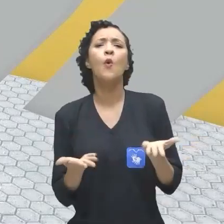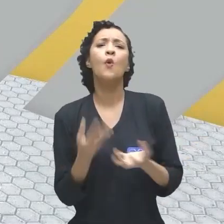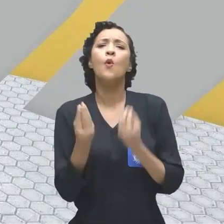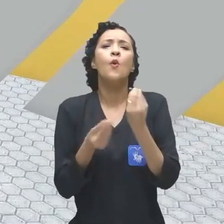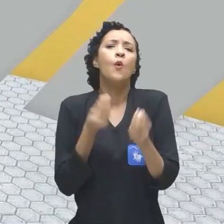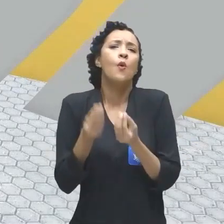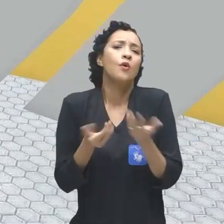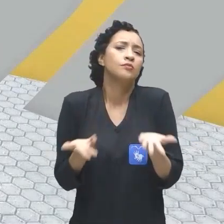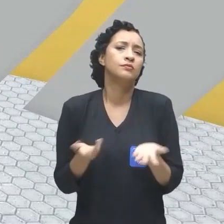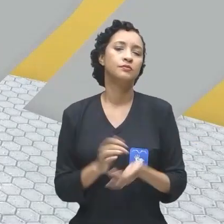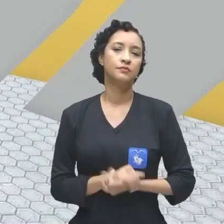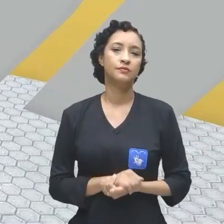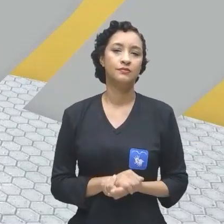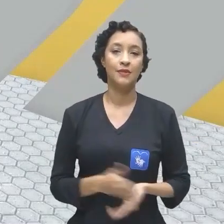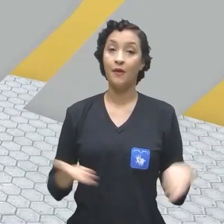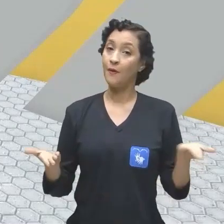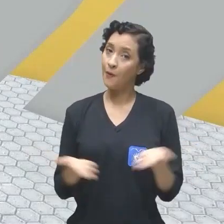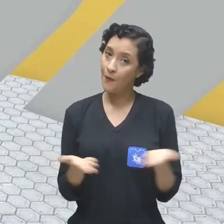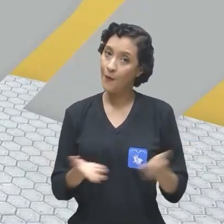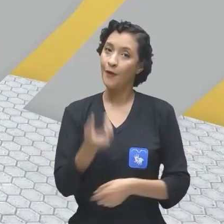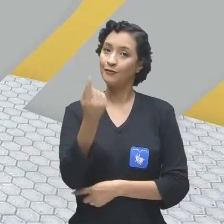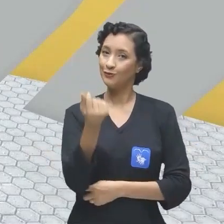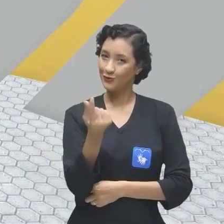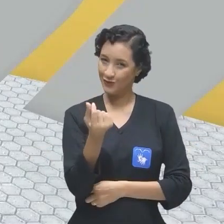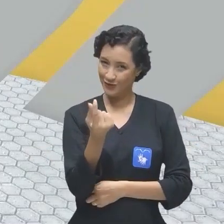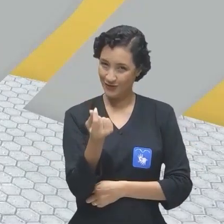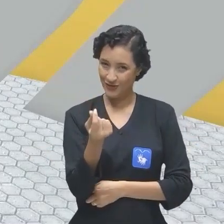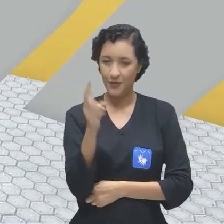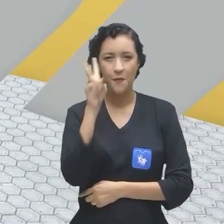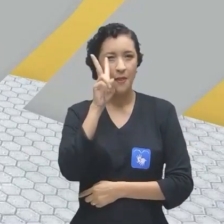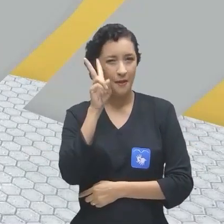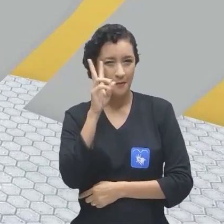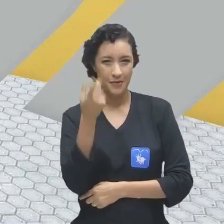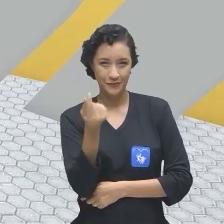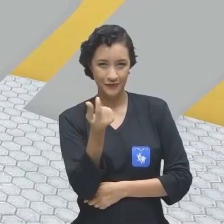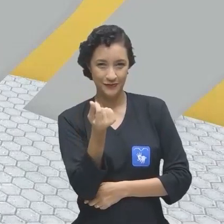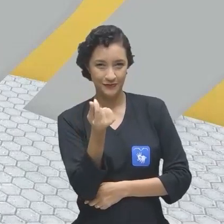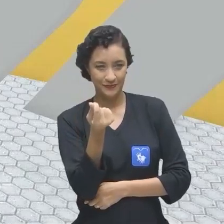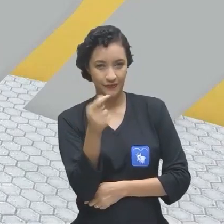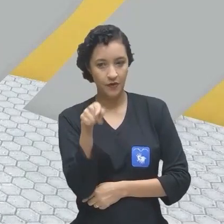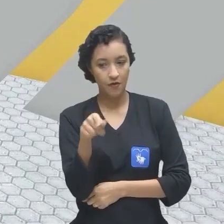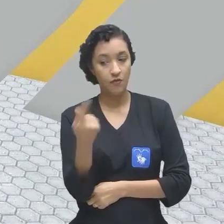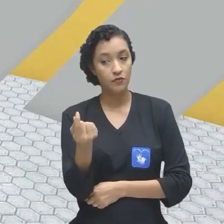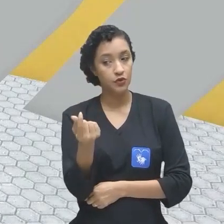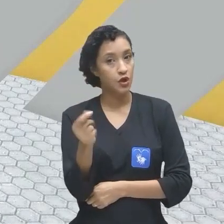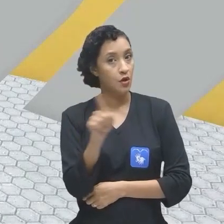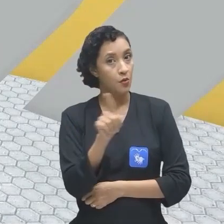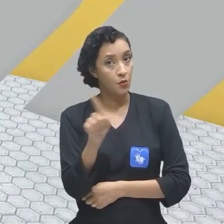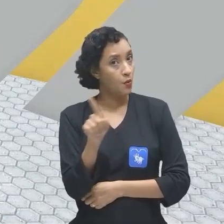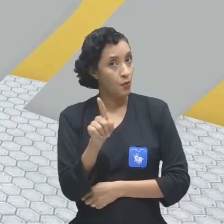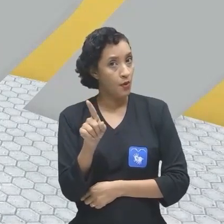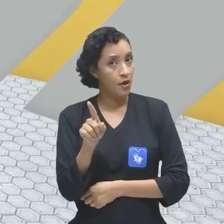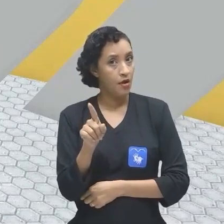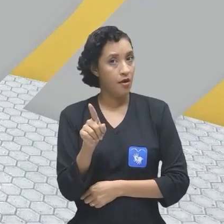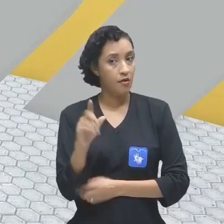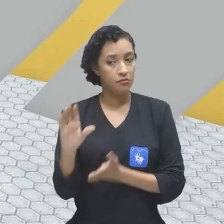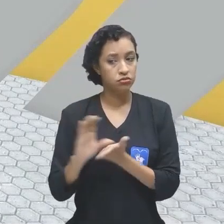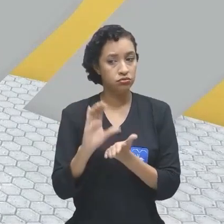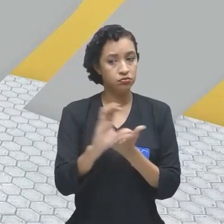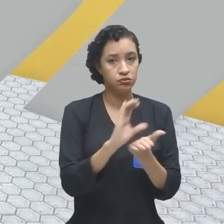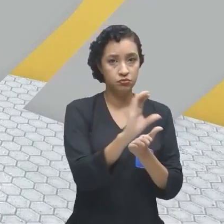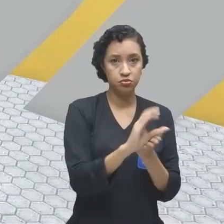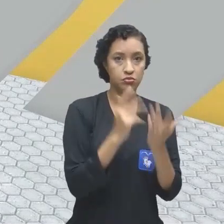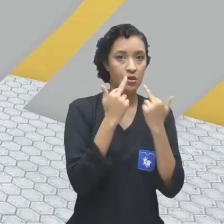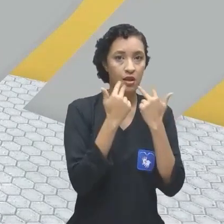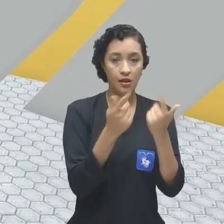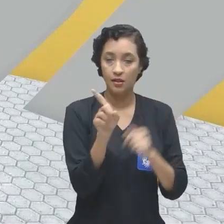quê? Com o dinheiro. Lembra que nós falamos do dinheiro? Que ele não é um recurso, mas ele é